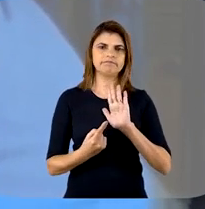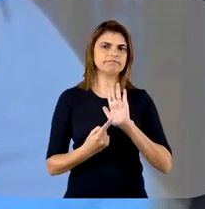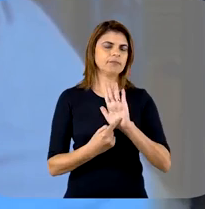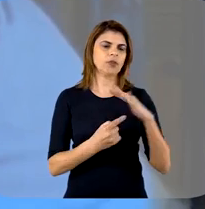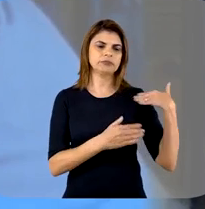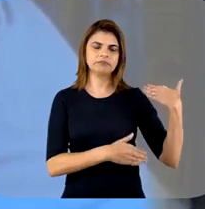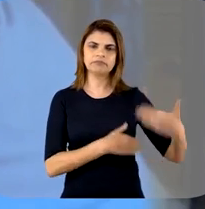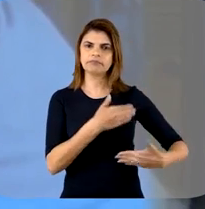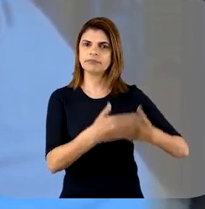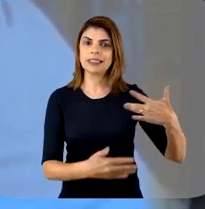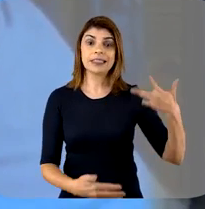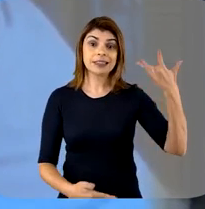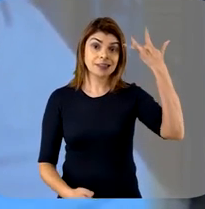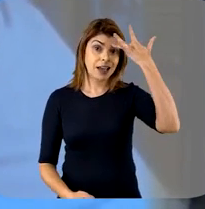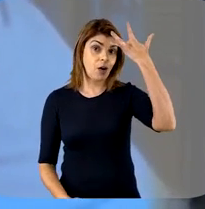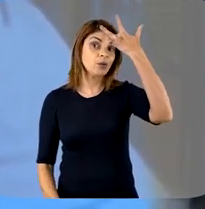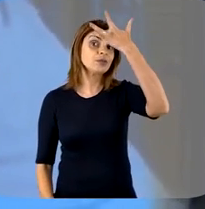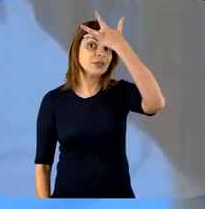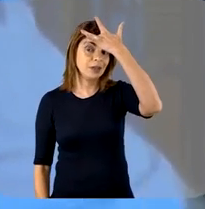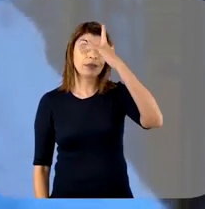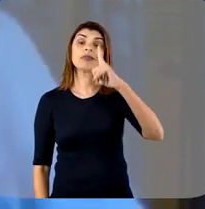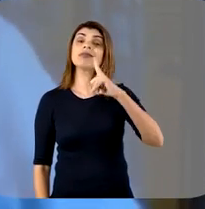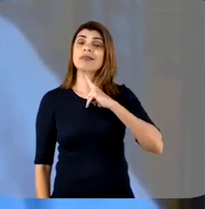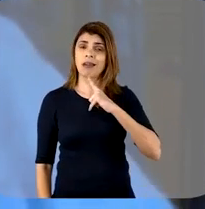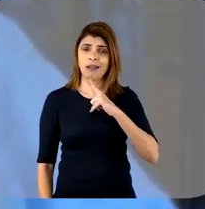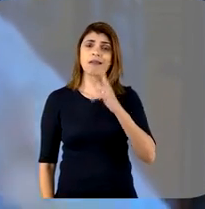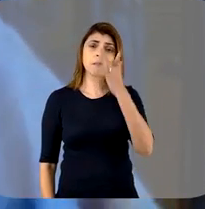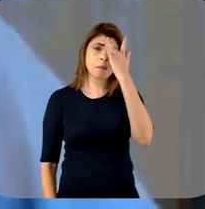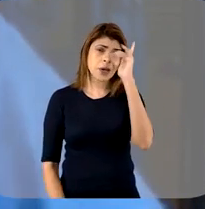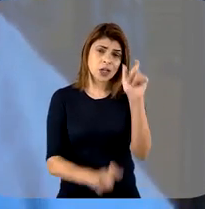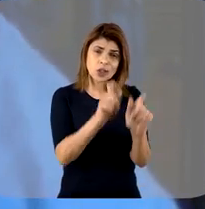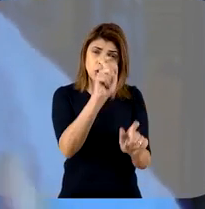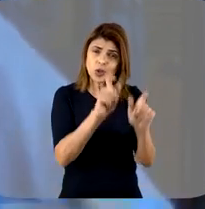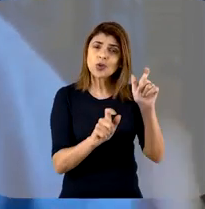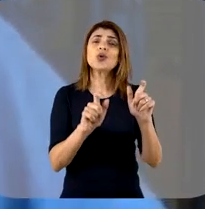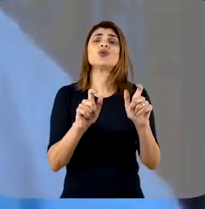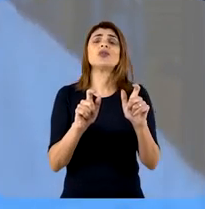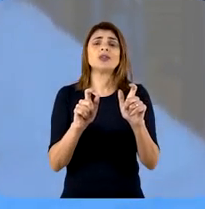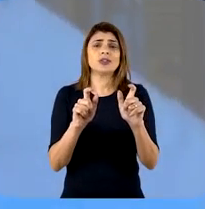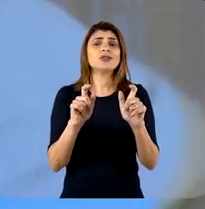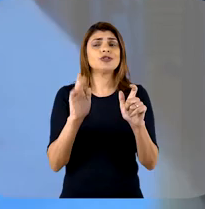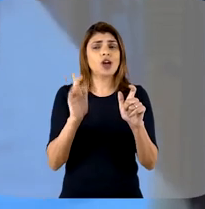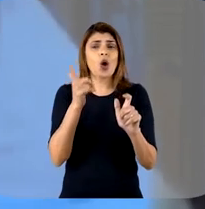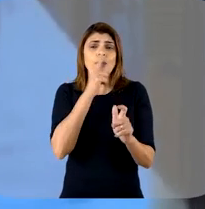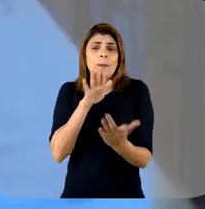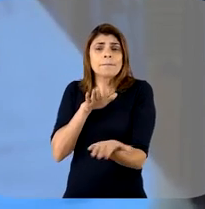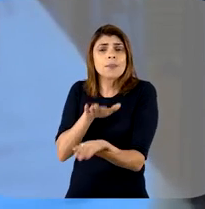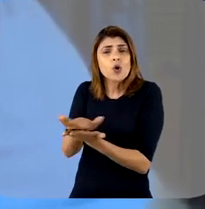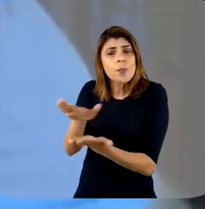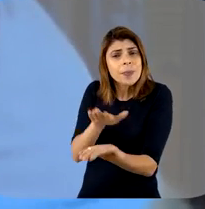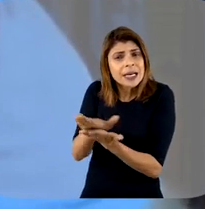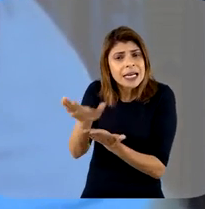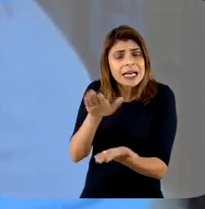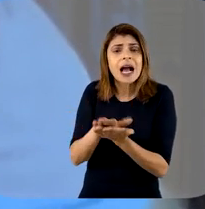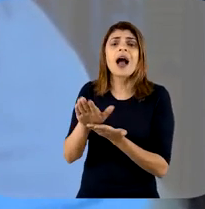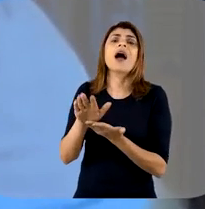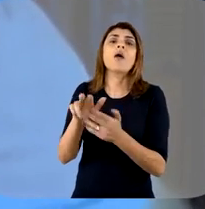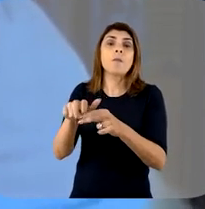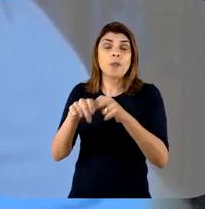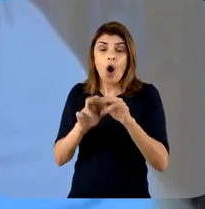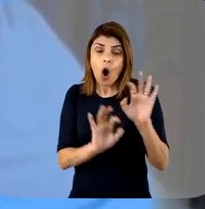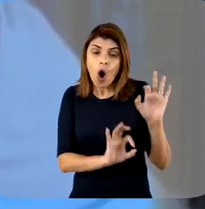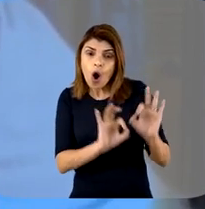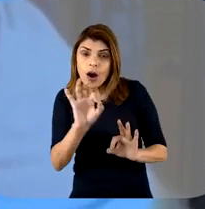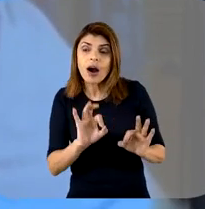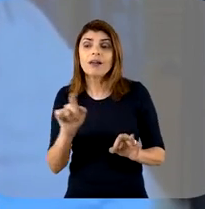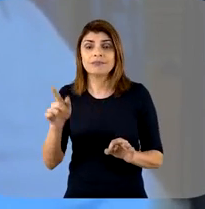na saúde mental, né? Tem muito já material saindo, né? Sendo organizado, mostrando